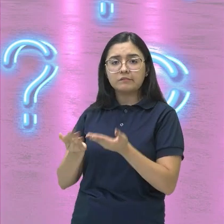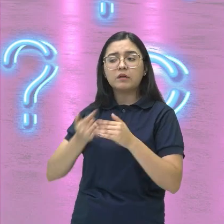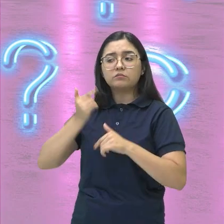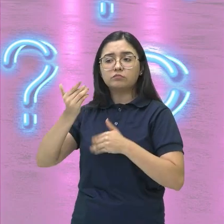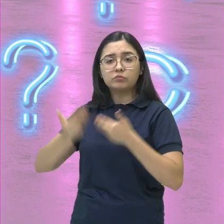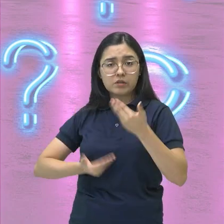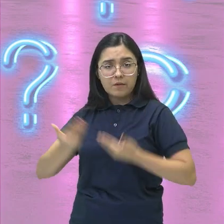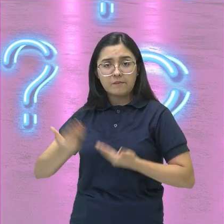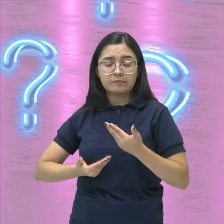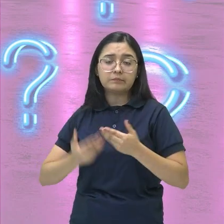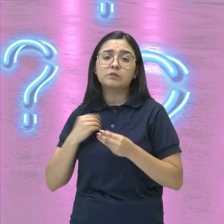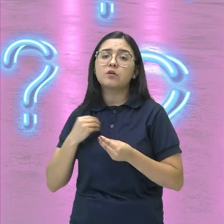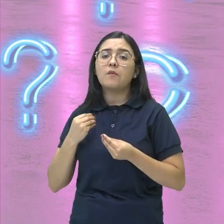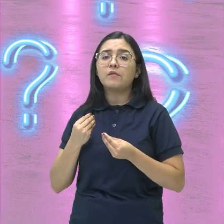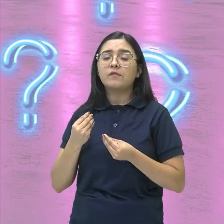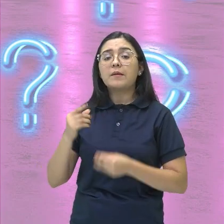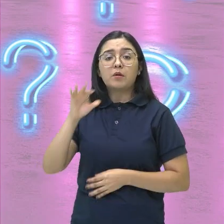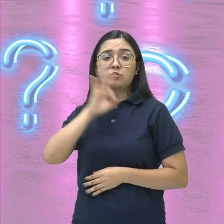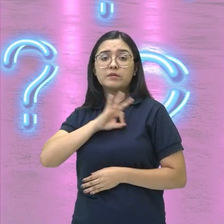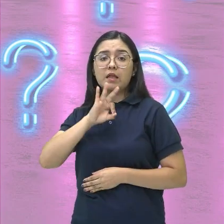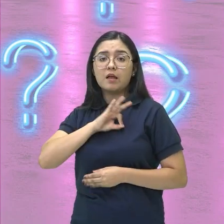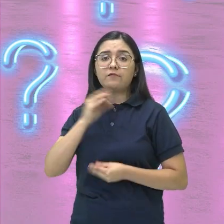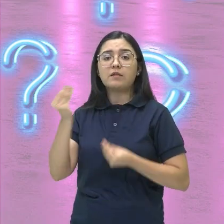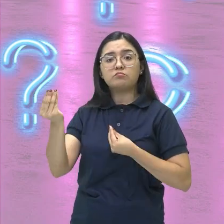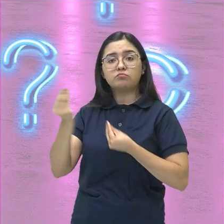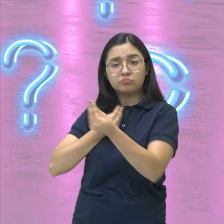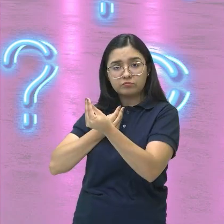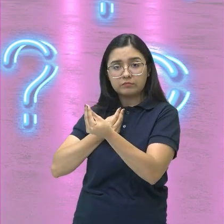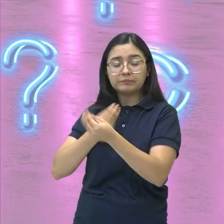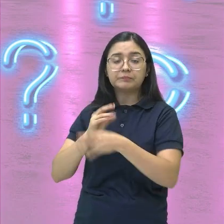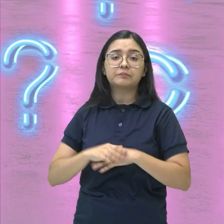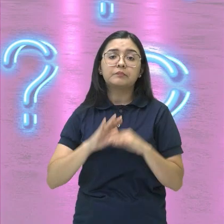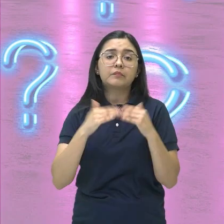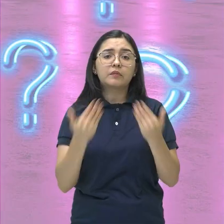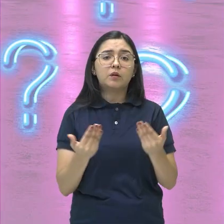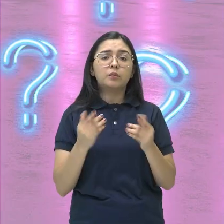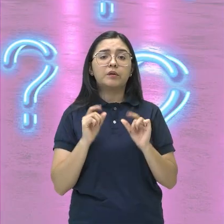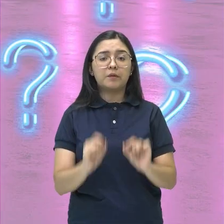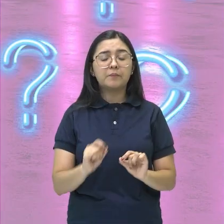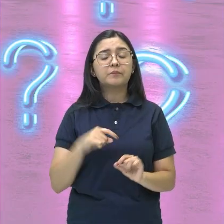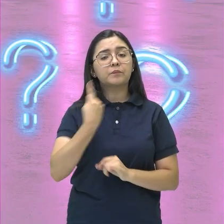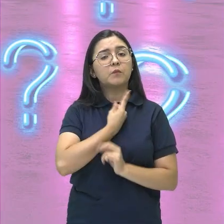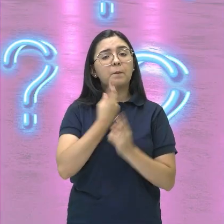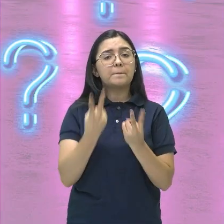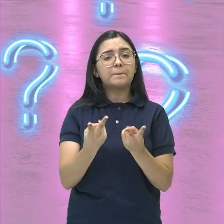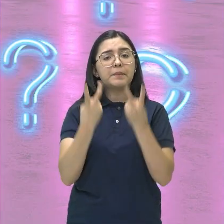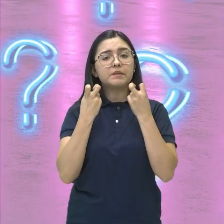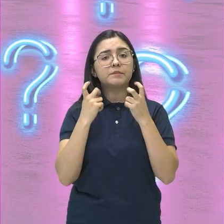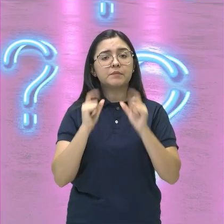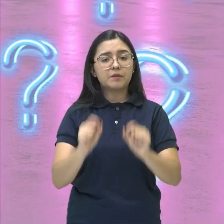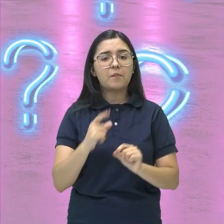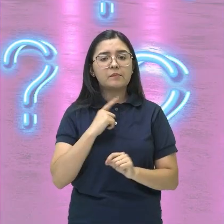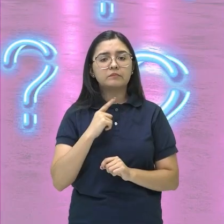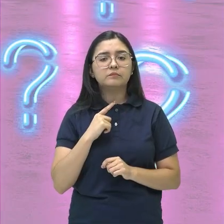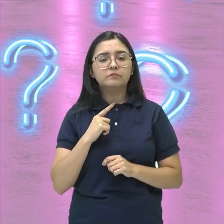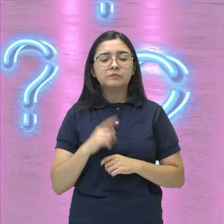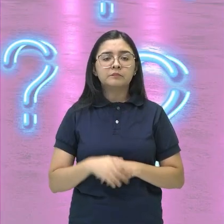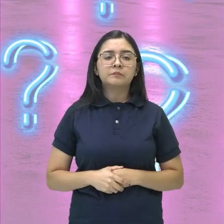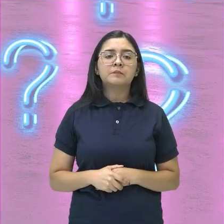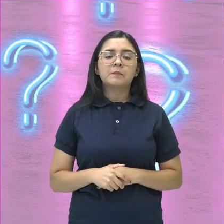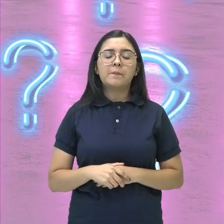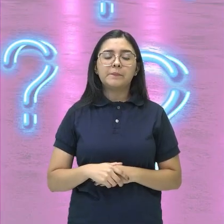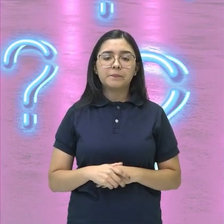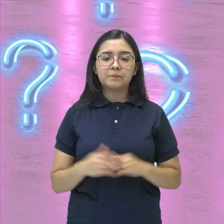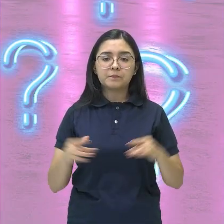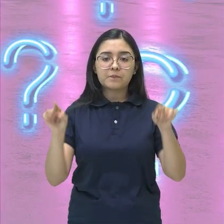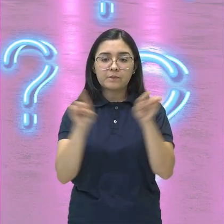trabalho em troca de um salário. Né? E aqui, então, é que a gente vai percebendo, né, as nuances, né, e